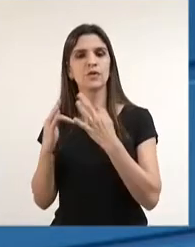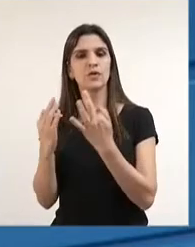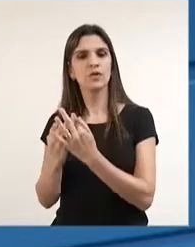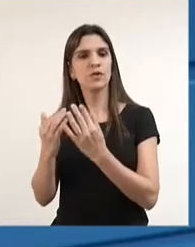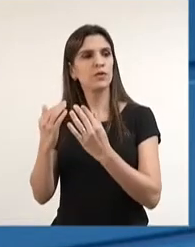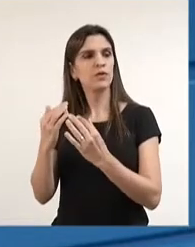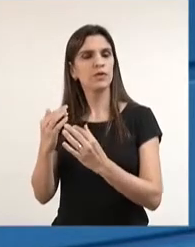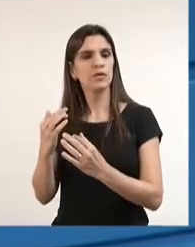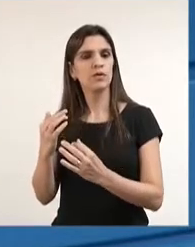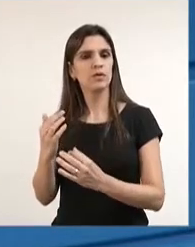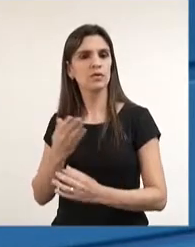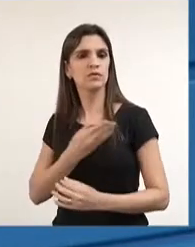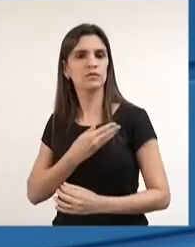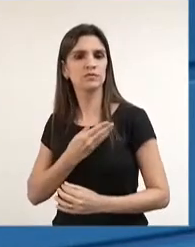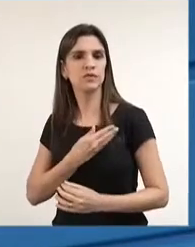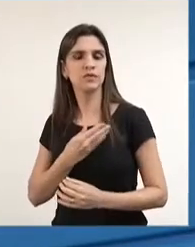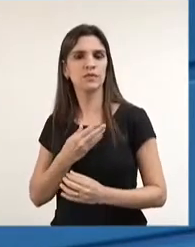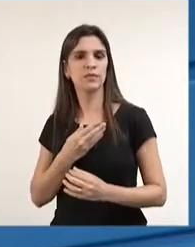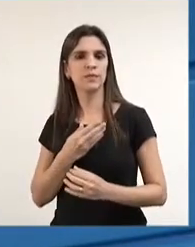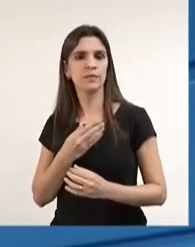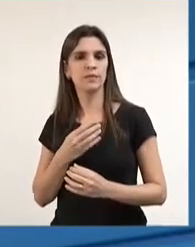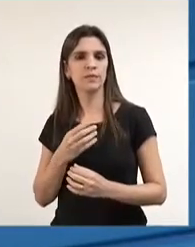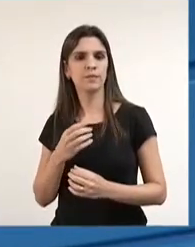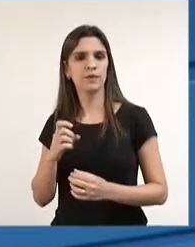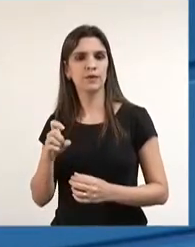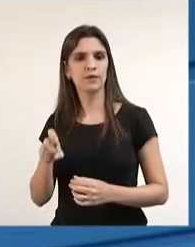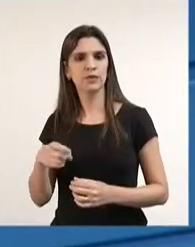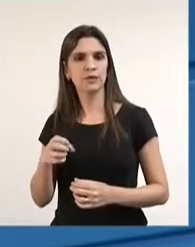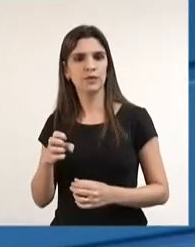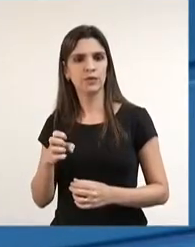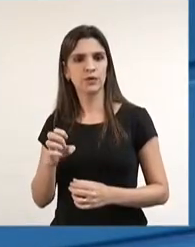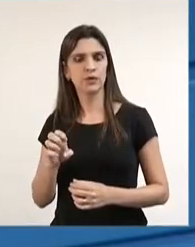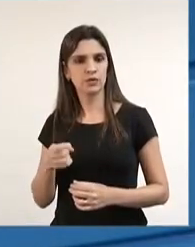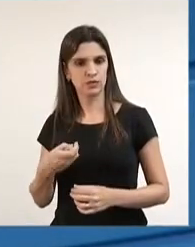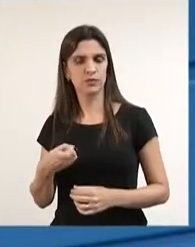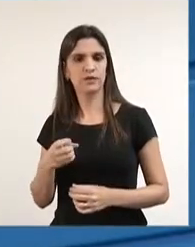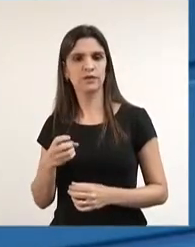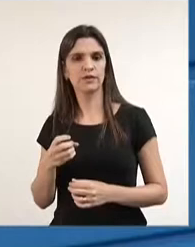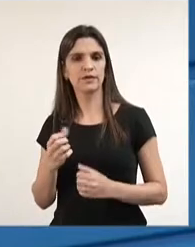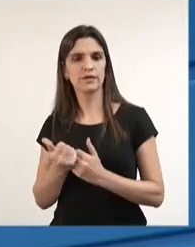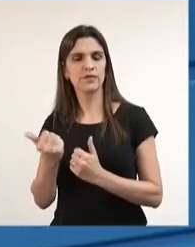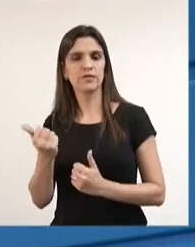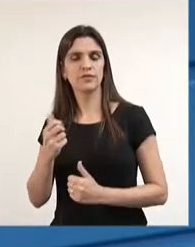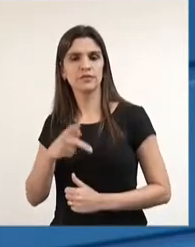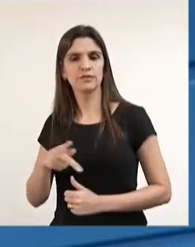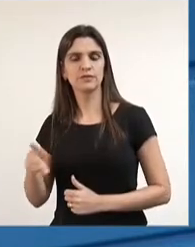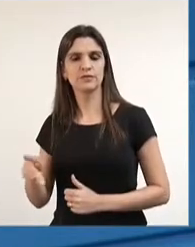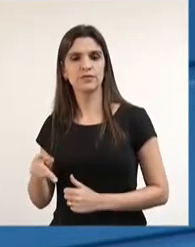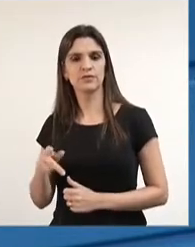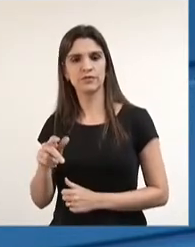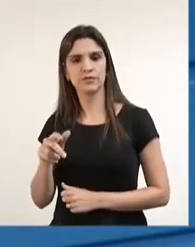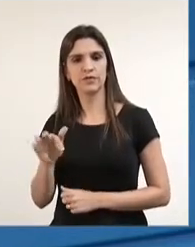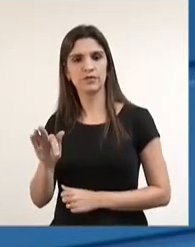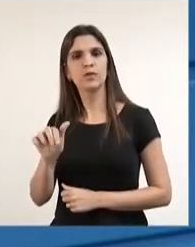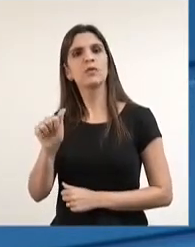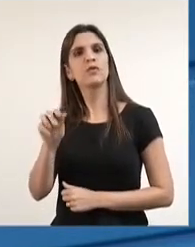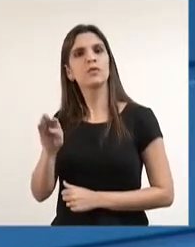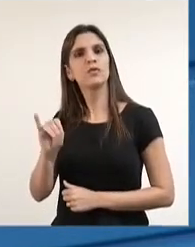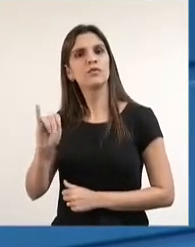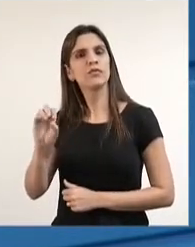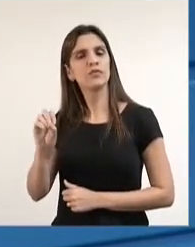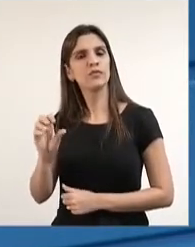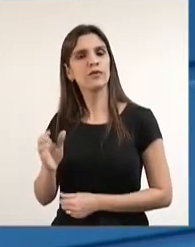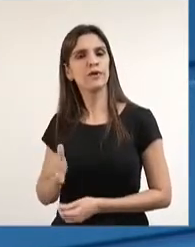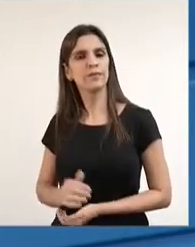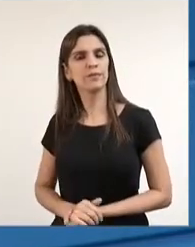e amigo do ex-vice-prefeito do município de Porto Murtinho, o senhor José Flávio Queiroz, falecido no dia 5 do mês